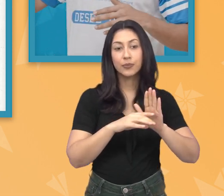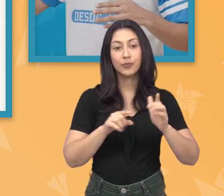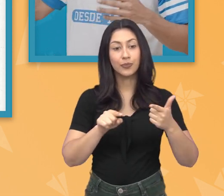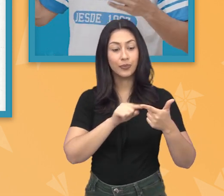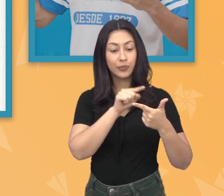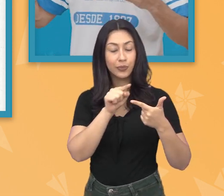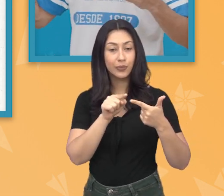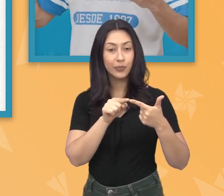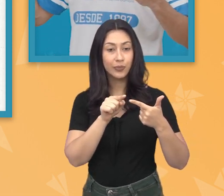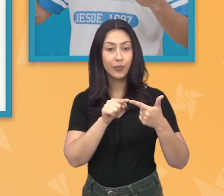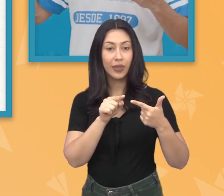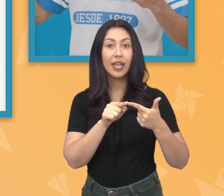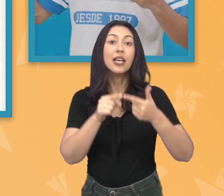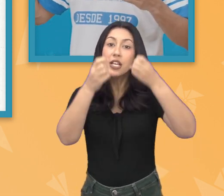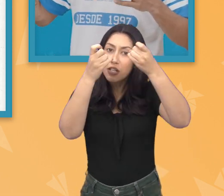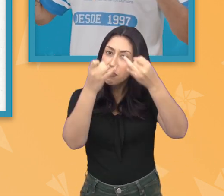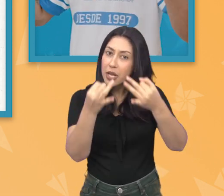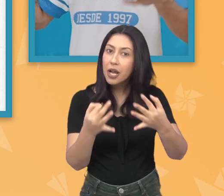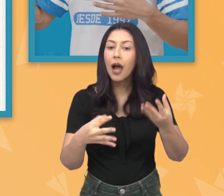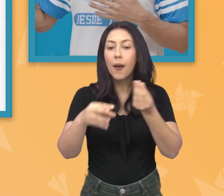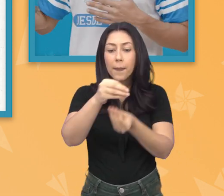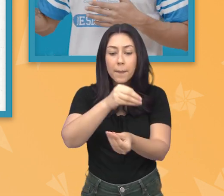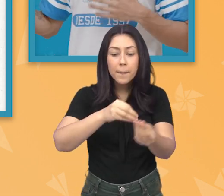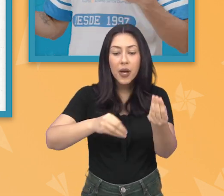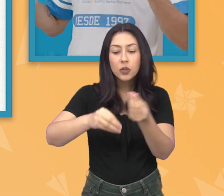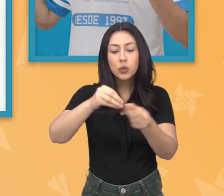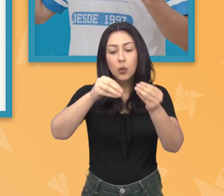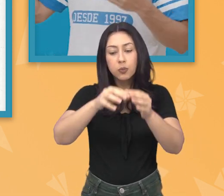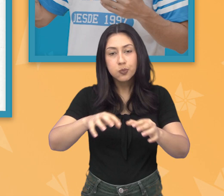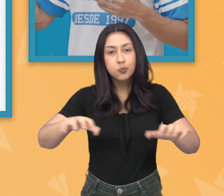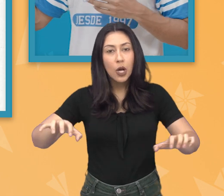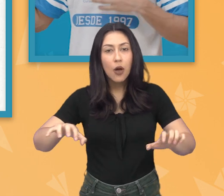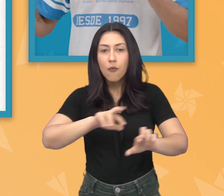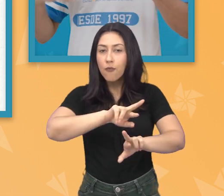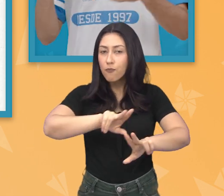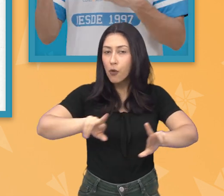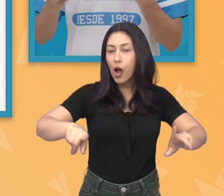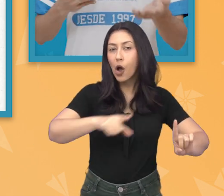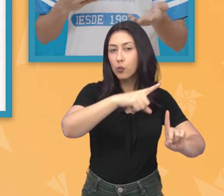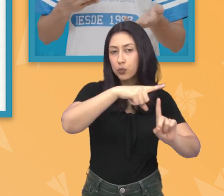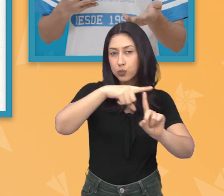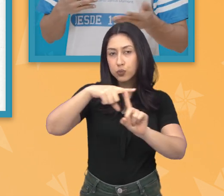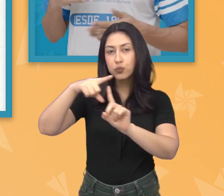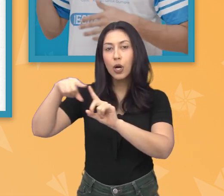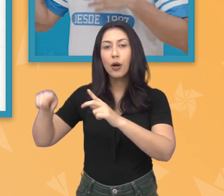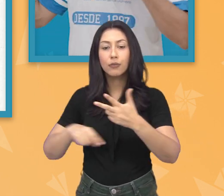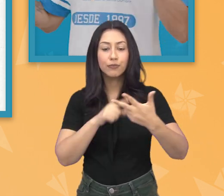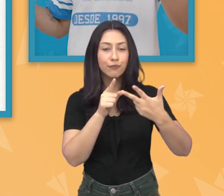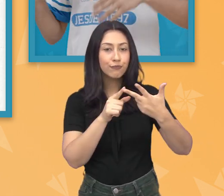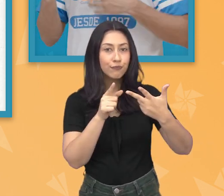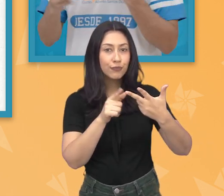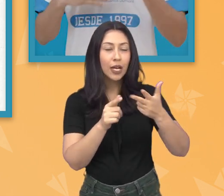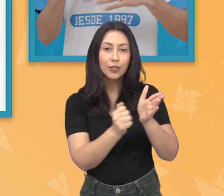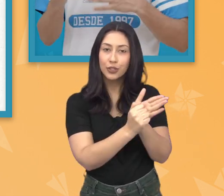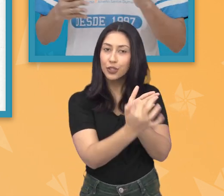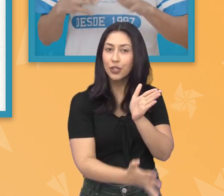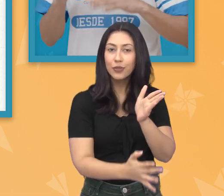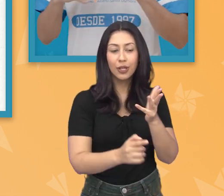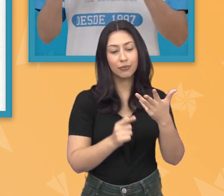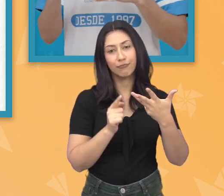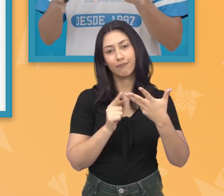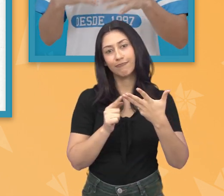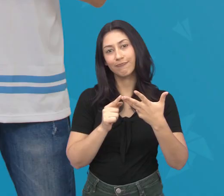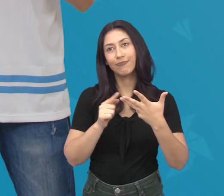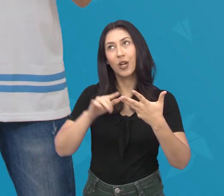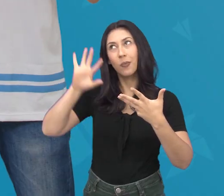depois eu vou falar em si da separação de misturas, das várias delas, exercícios para a gente fixar o conteúdo e, por fim, o tradicional